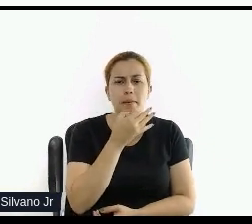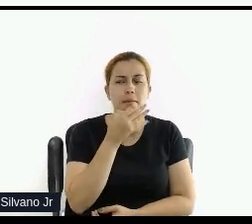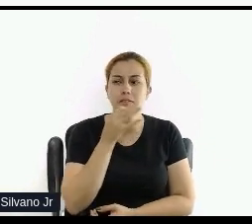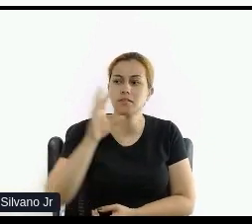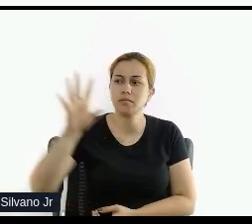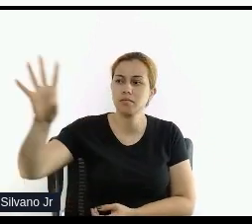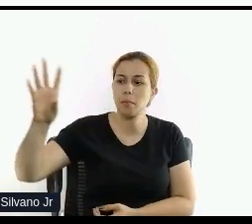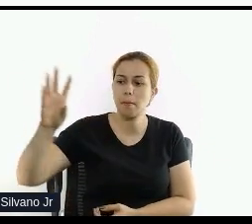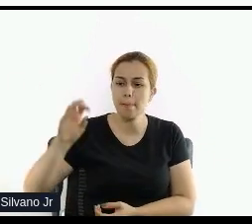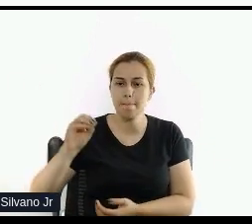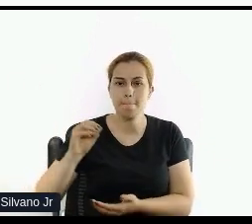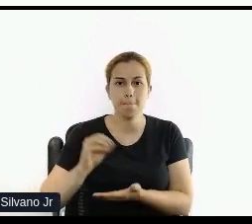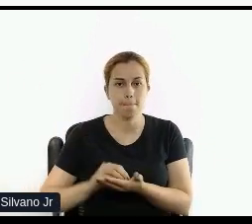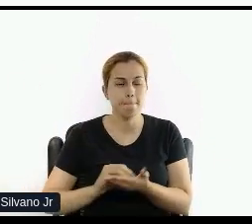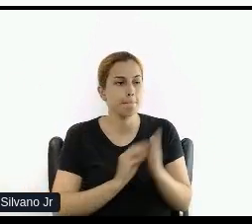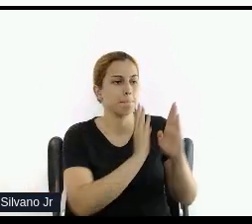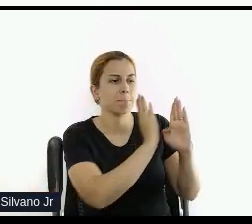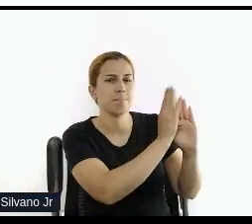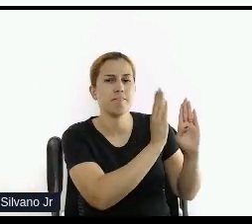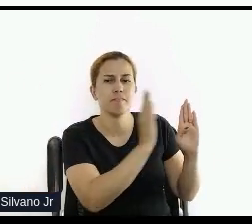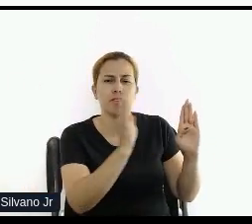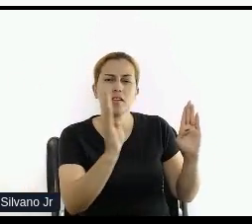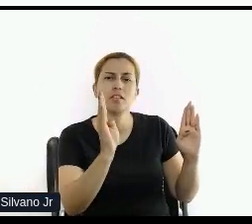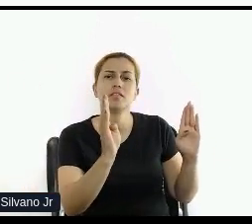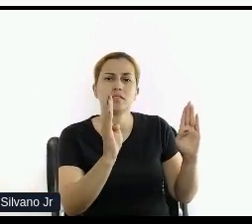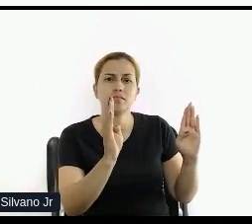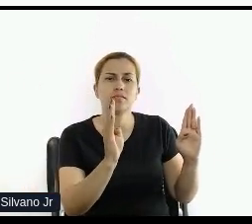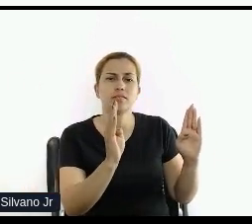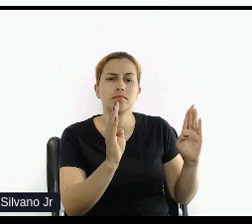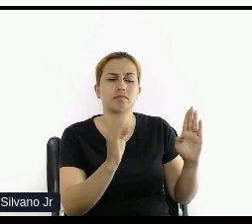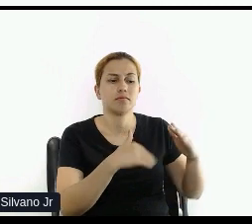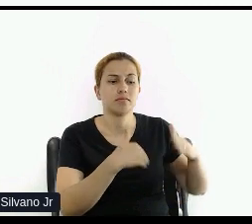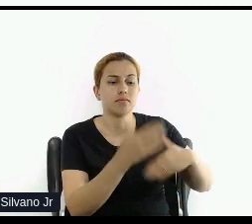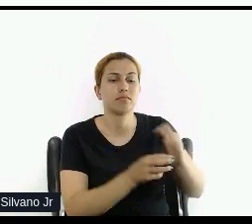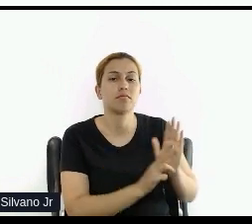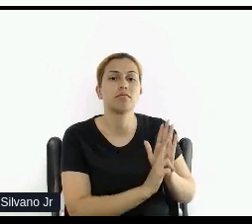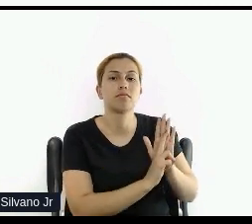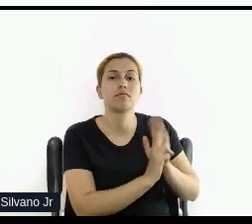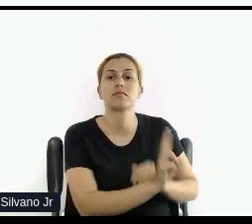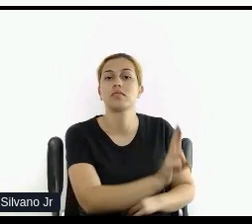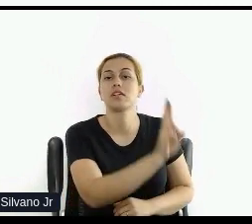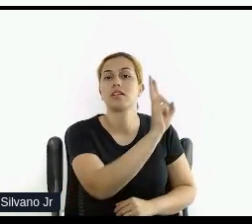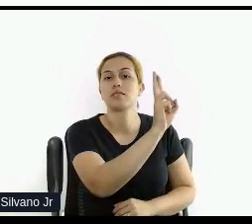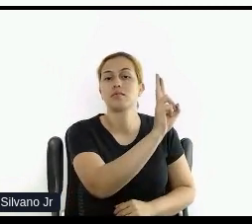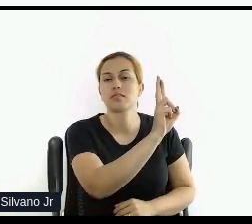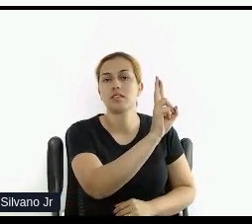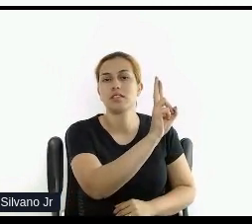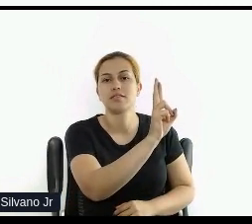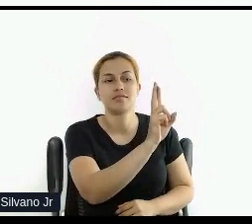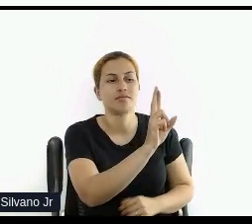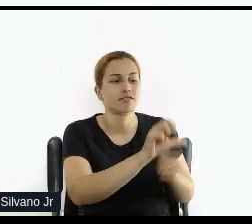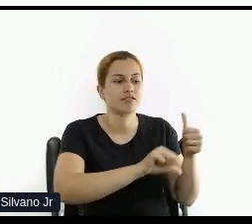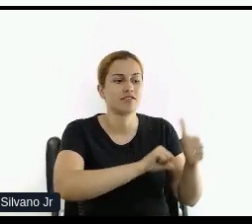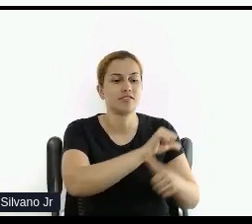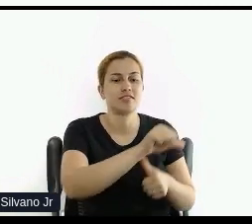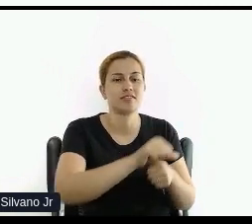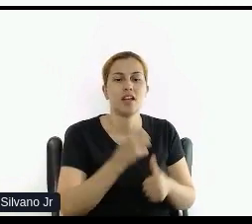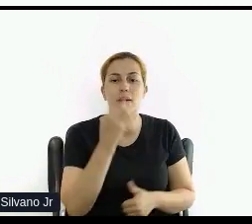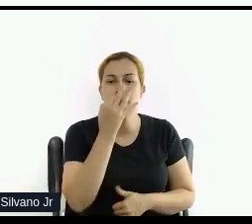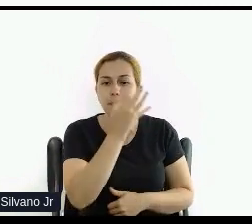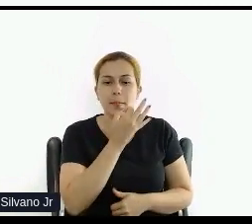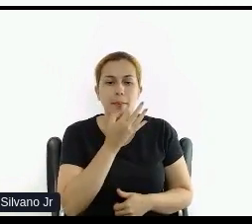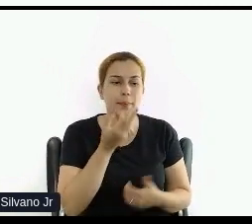minha biblioteca de Speech Recognition, vai ser responsável por gerar o texto, tá? Gerando a descrição daquele áudio que está